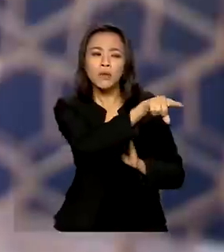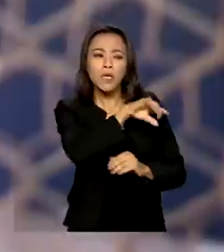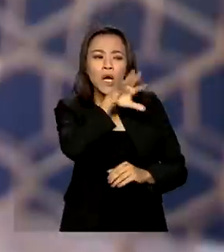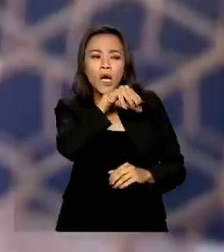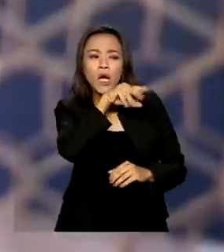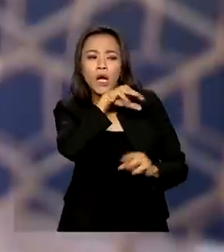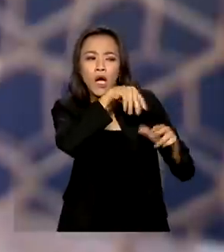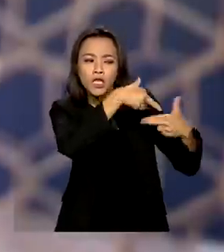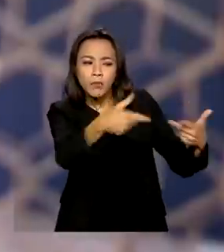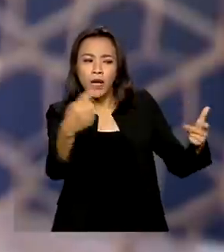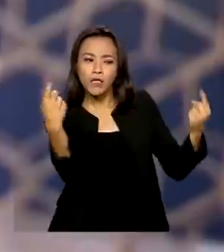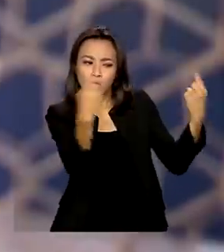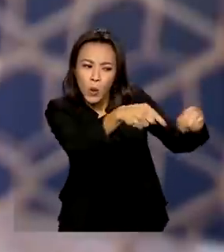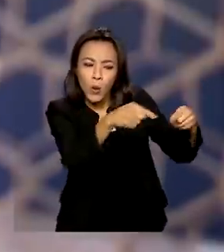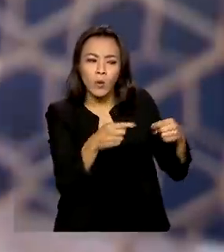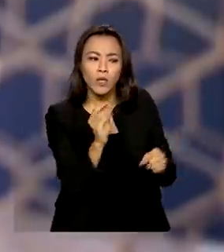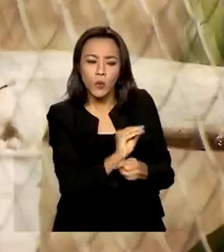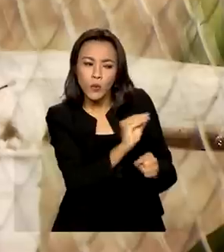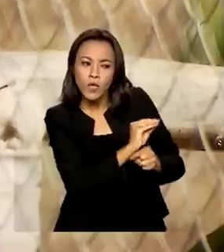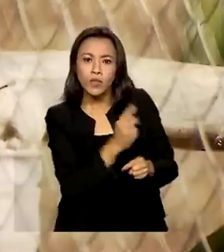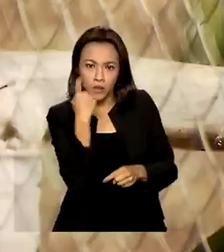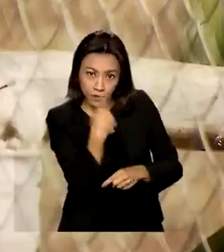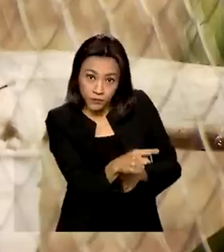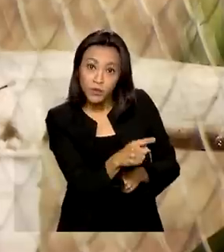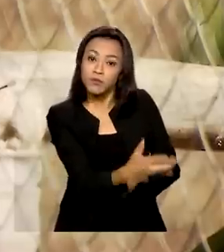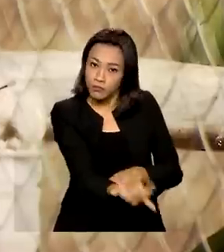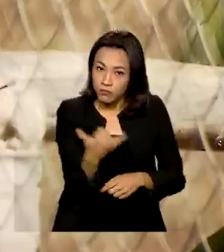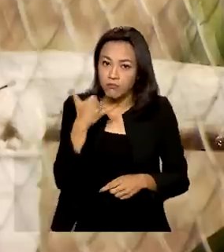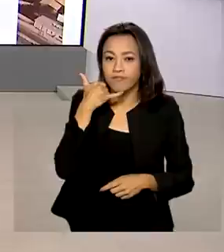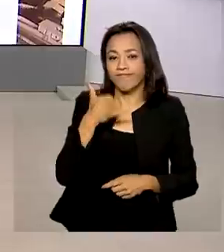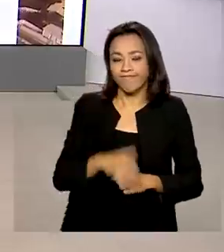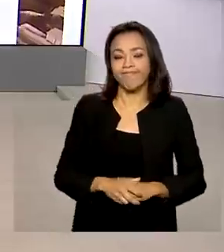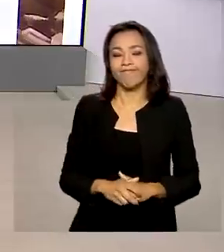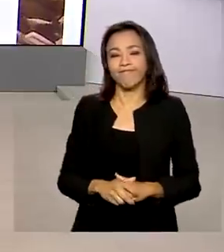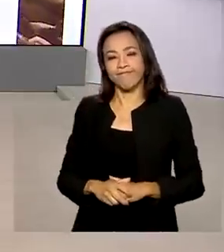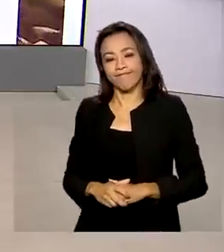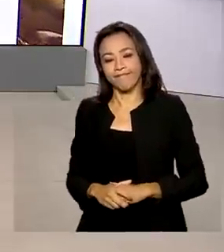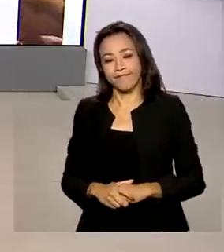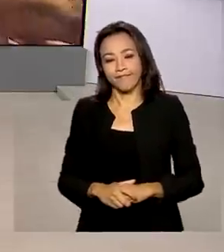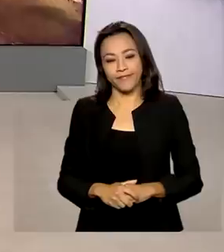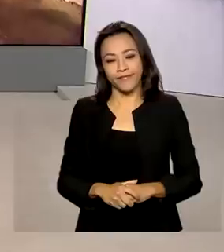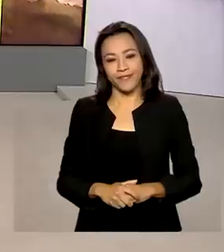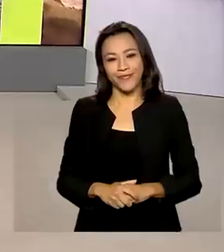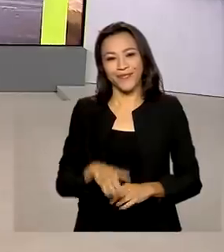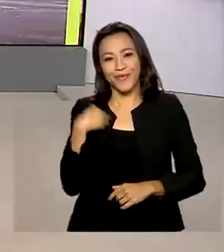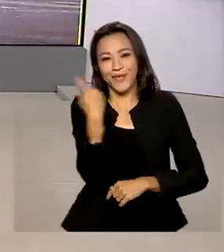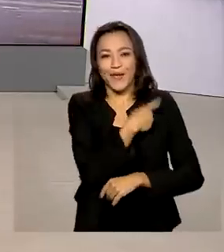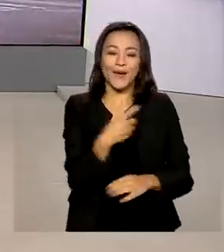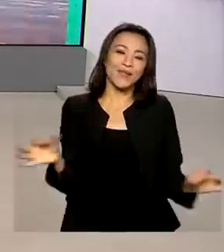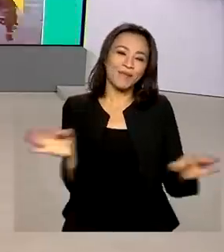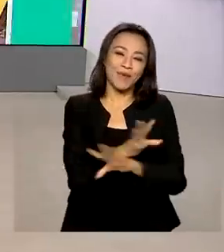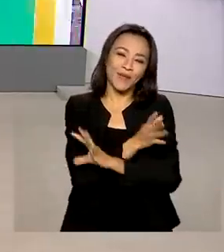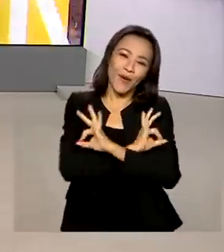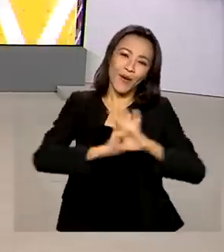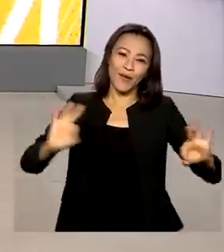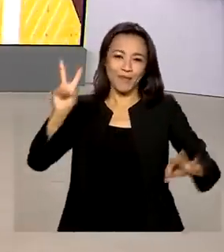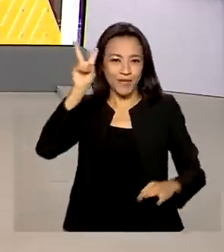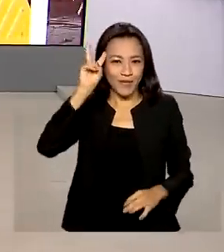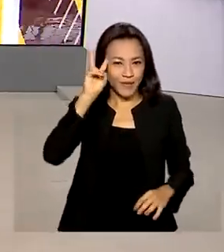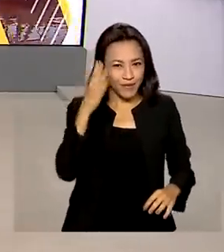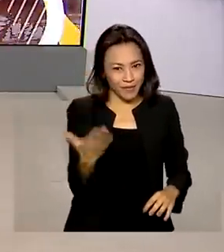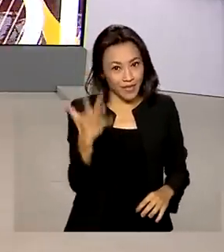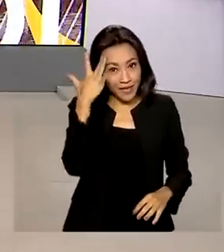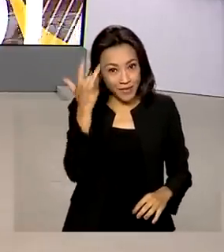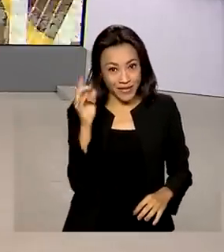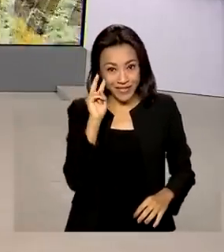ambiental criação de animais ou qualquer outro crime né contra o ambiente é e a gente fica por aqui uma ótima segunda-feira